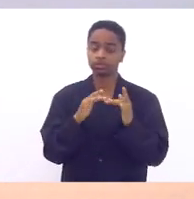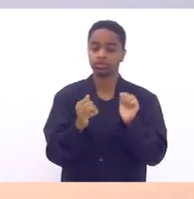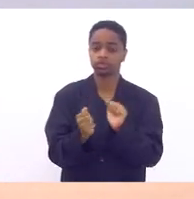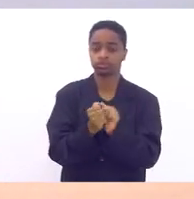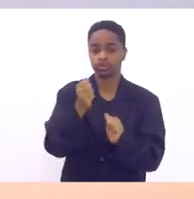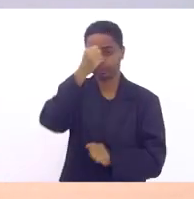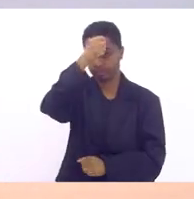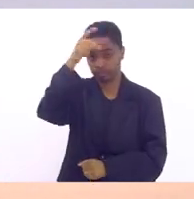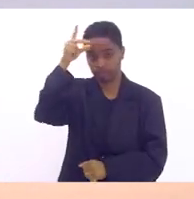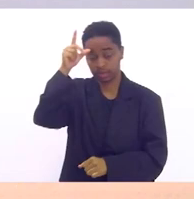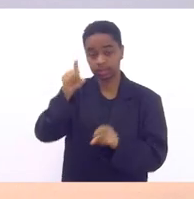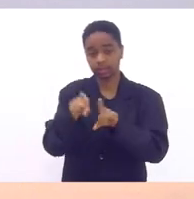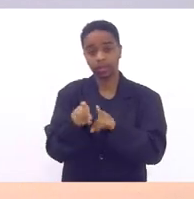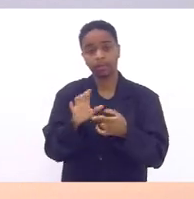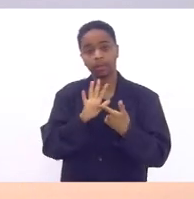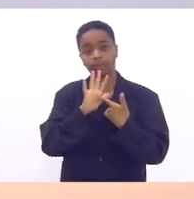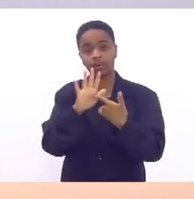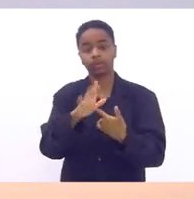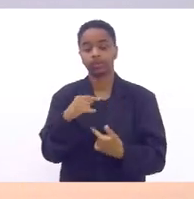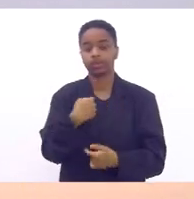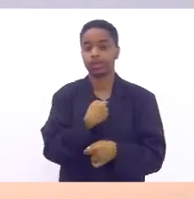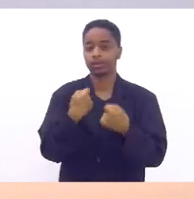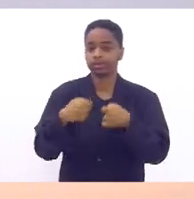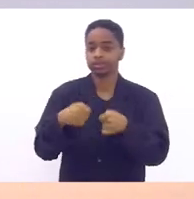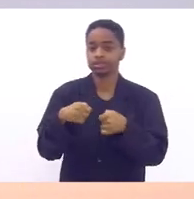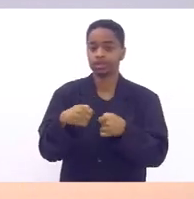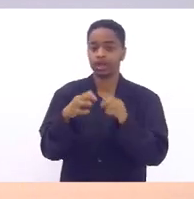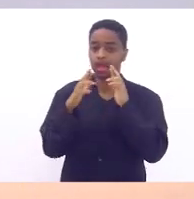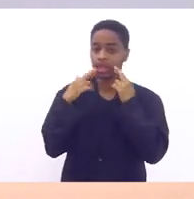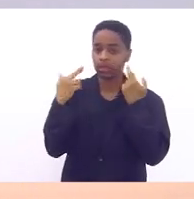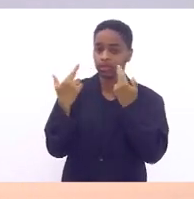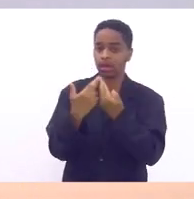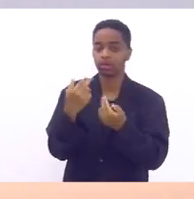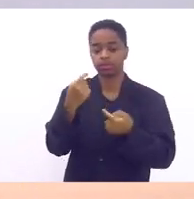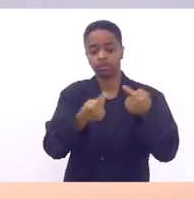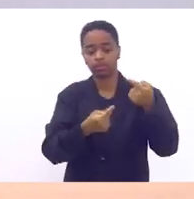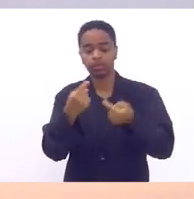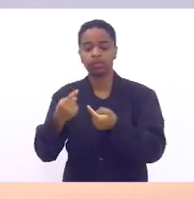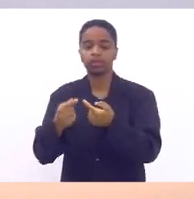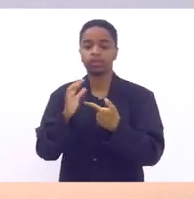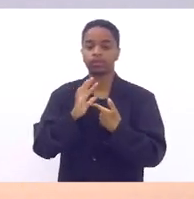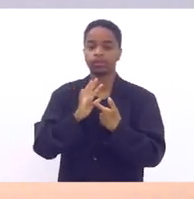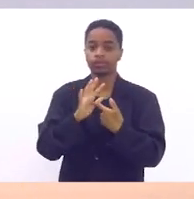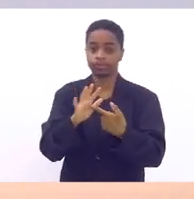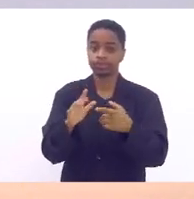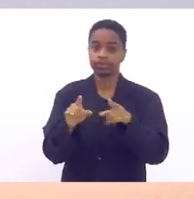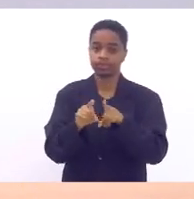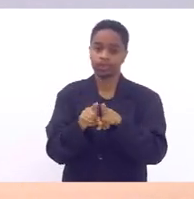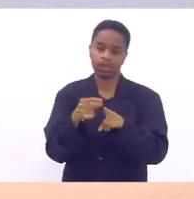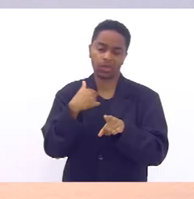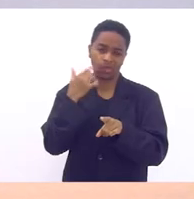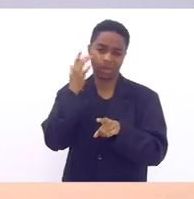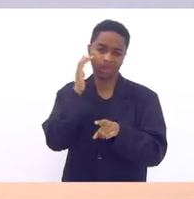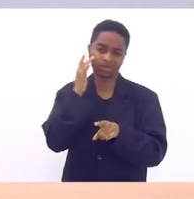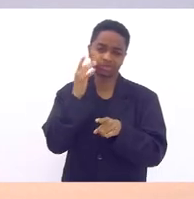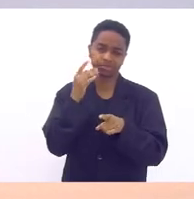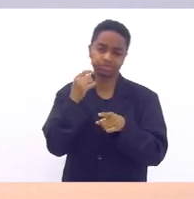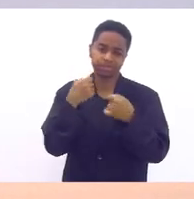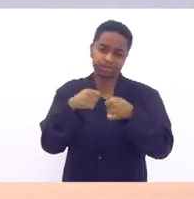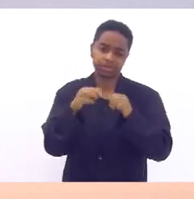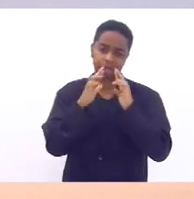Isso mostra que a gente tem que trazer PR as nossas reuniões não apenas né e acho que merece uma reunião